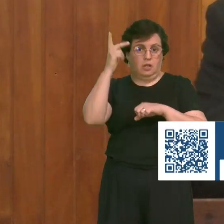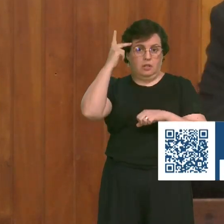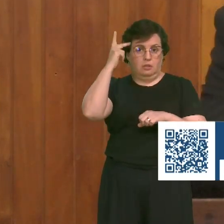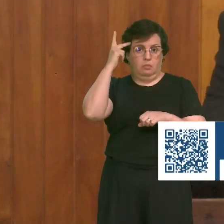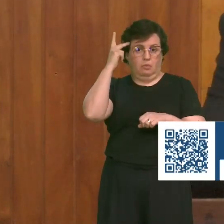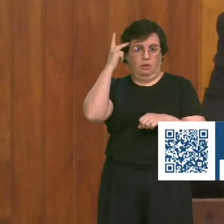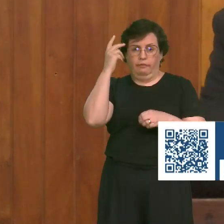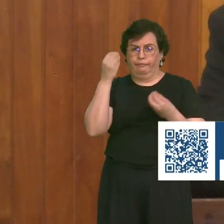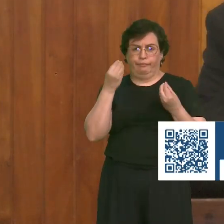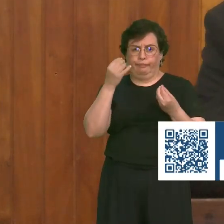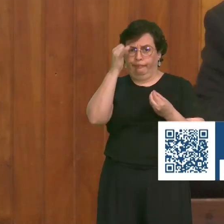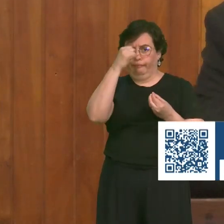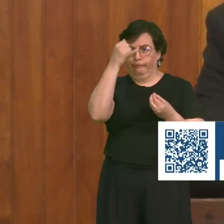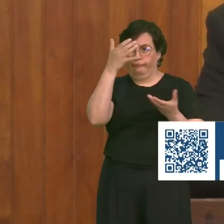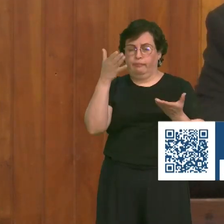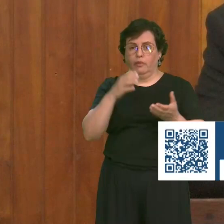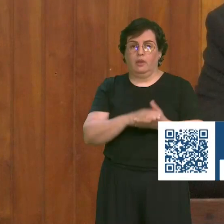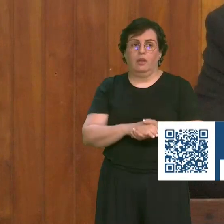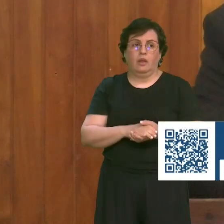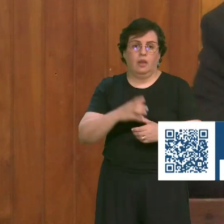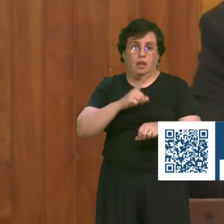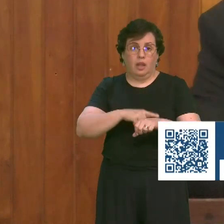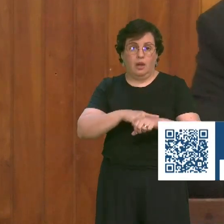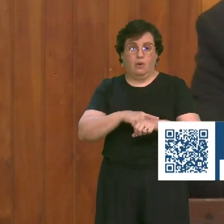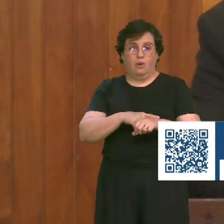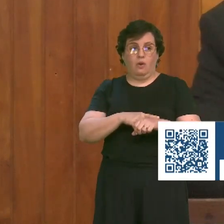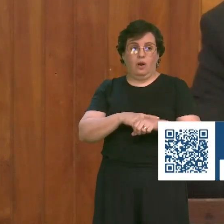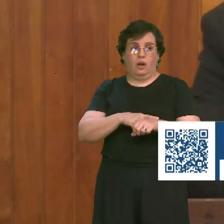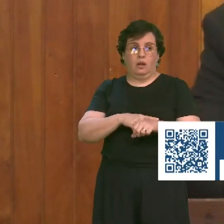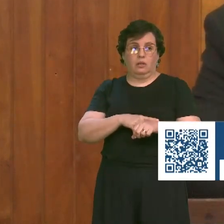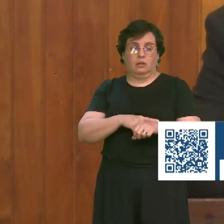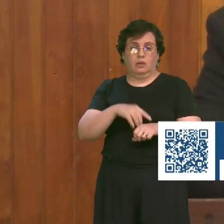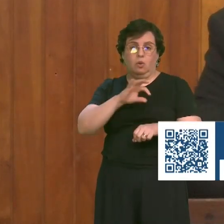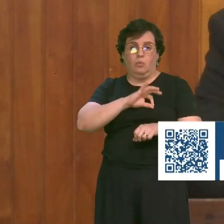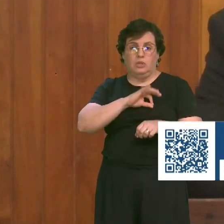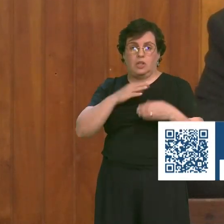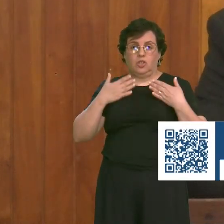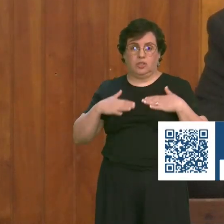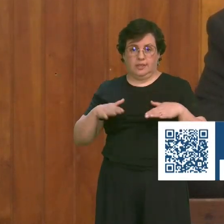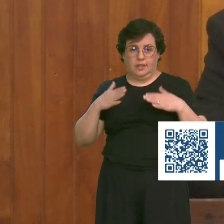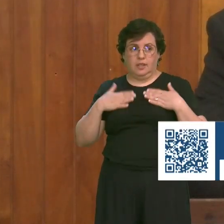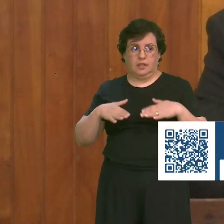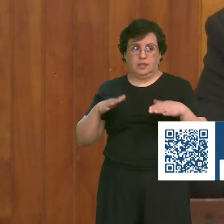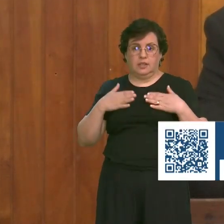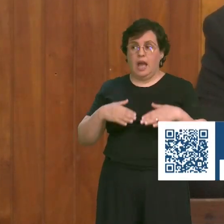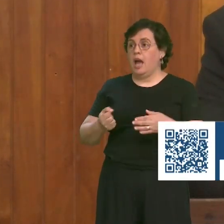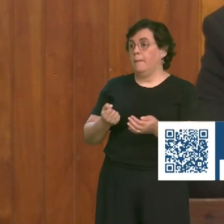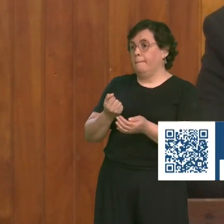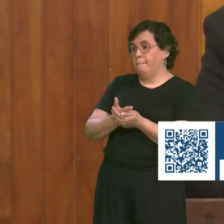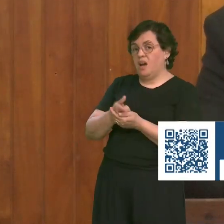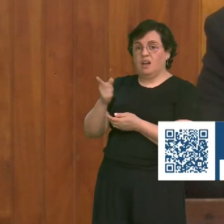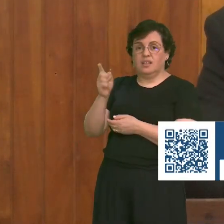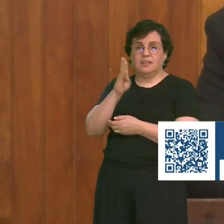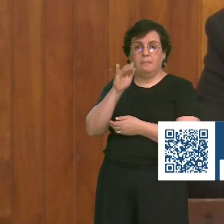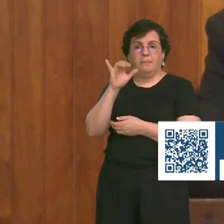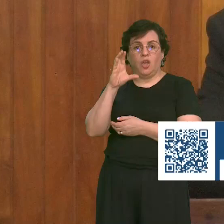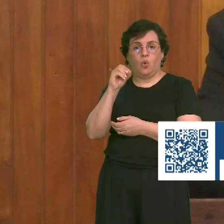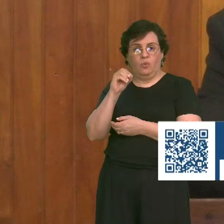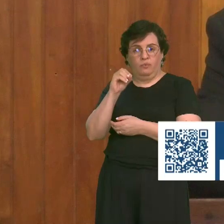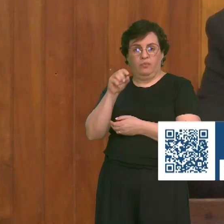isso a hora da folga do policial que é para ele descansar faz ele trabalhar mais a gente paga esse bico dele